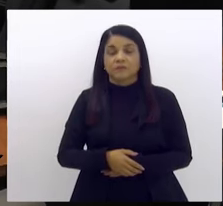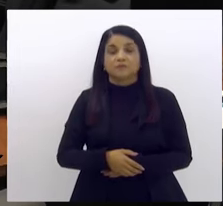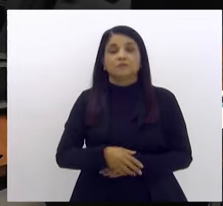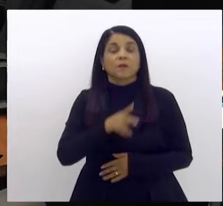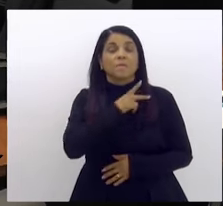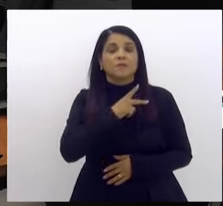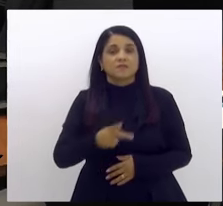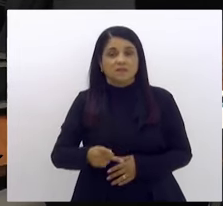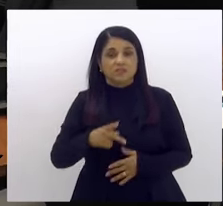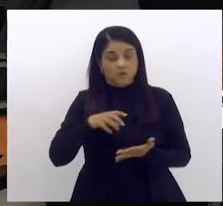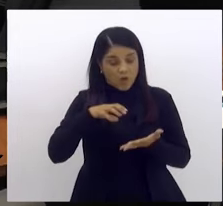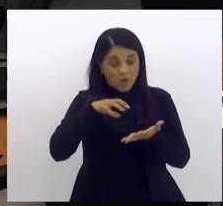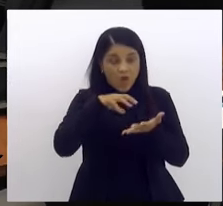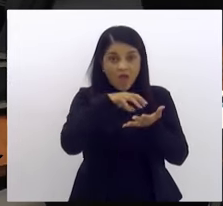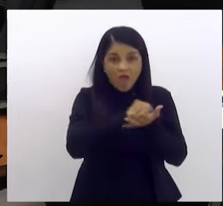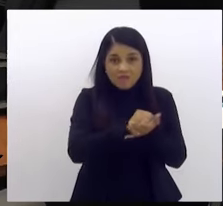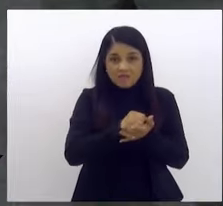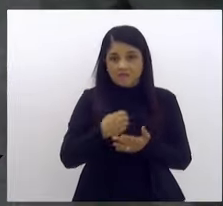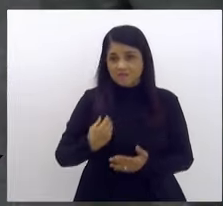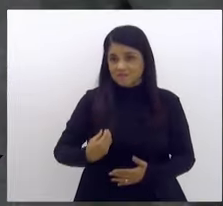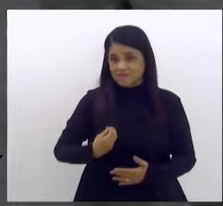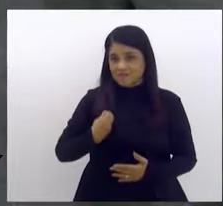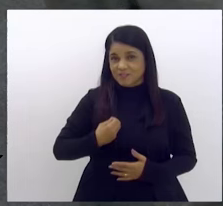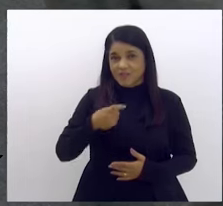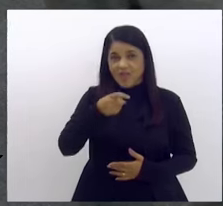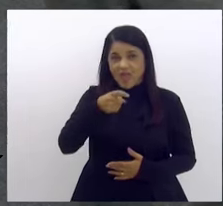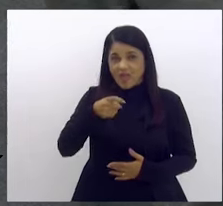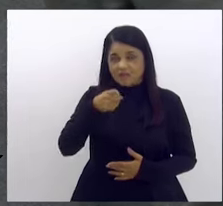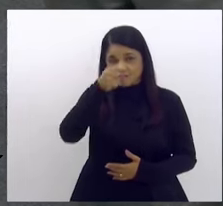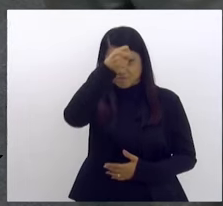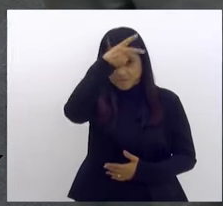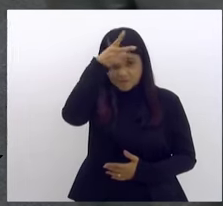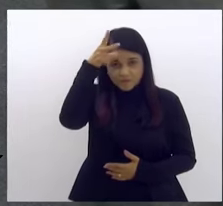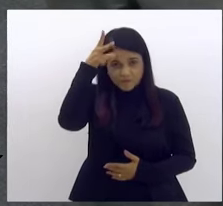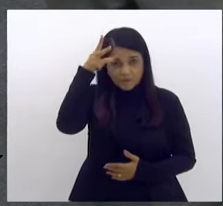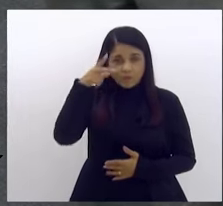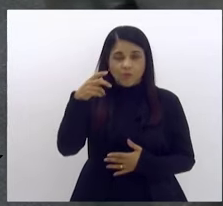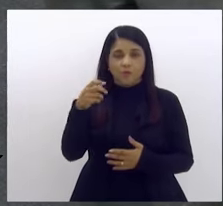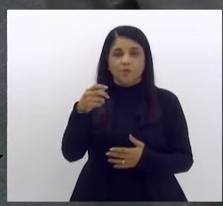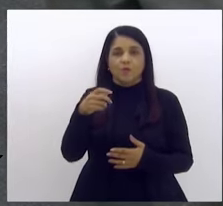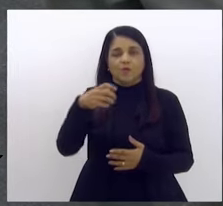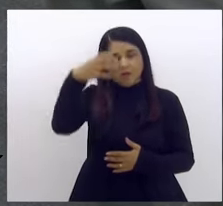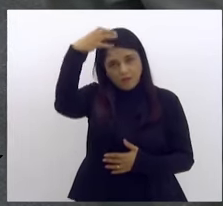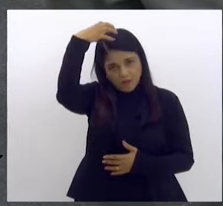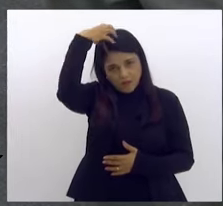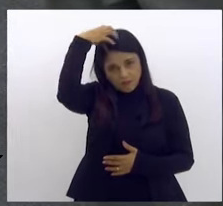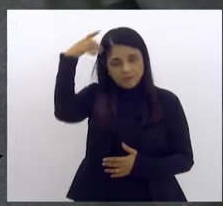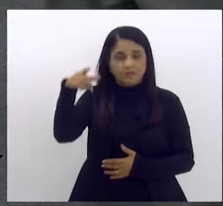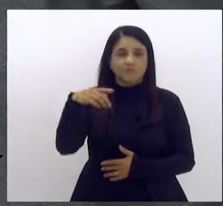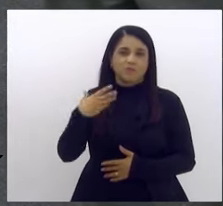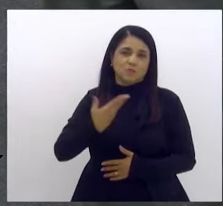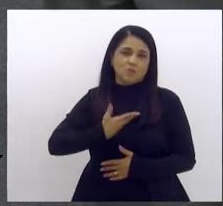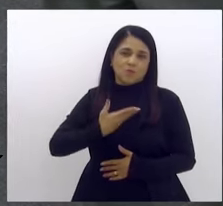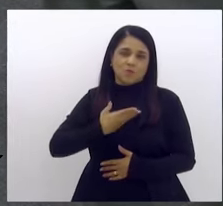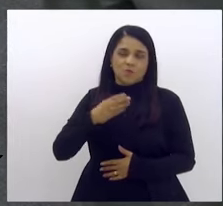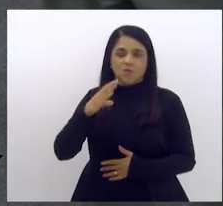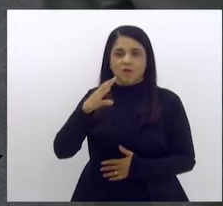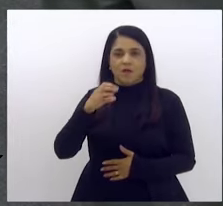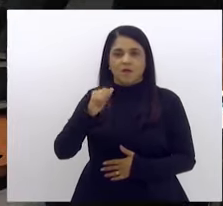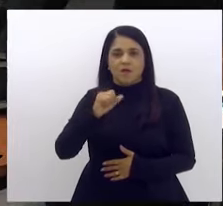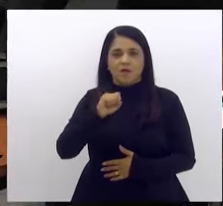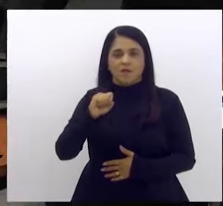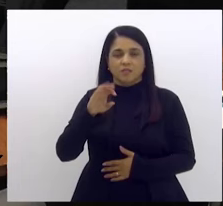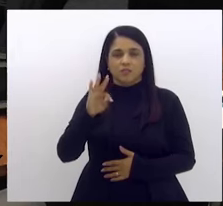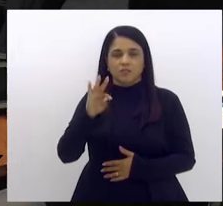Presidente, só registrar a presença do ex-prefeito de Angra, o companheiro Castilho, está visitando aqui a nossa